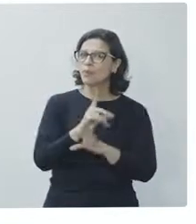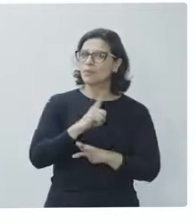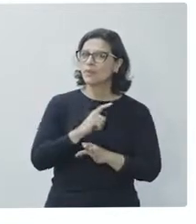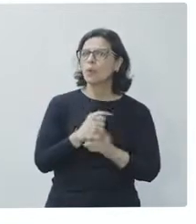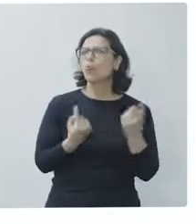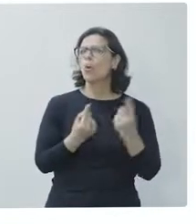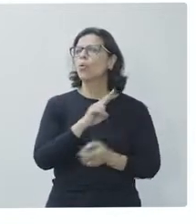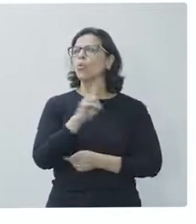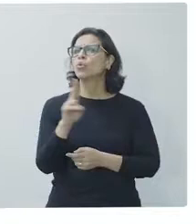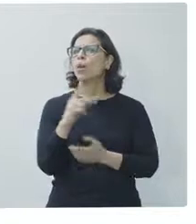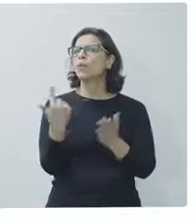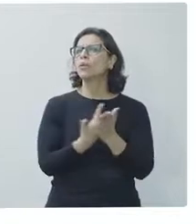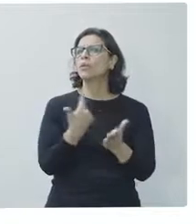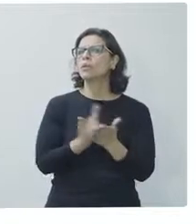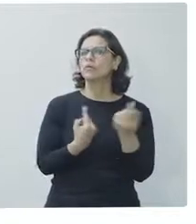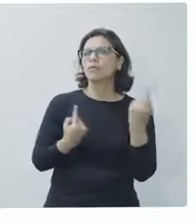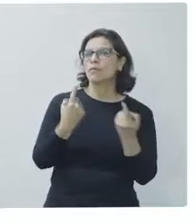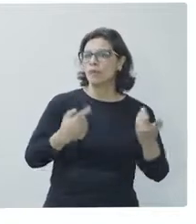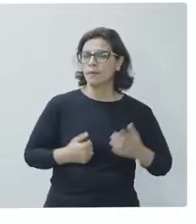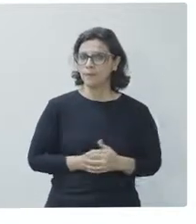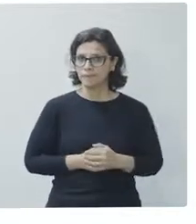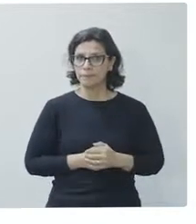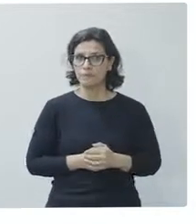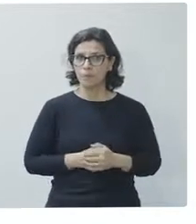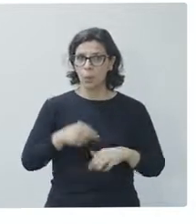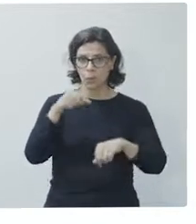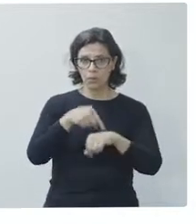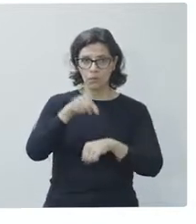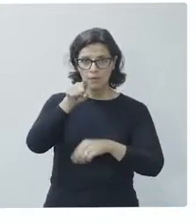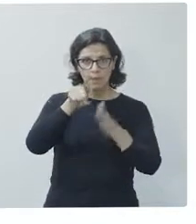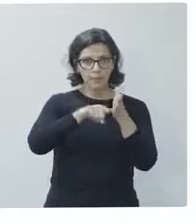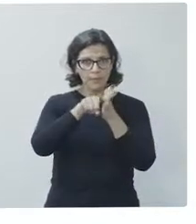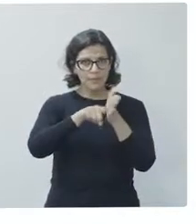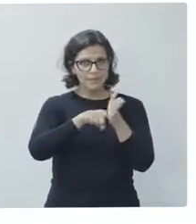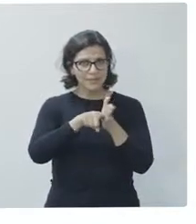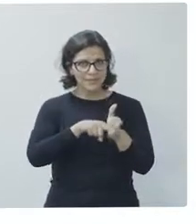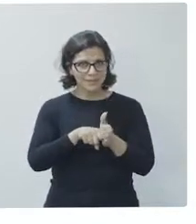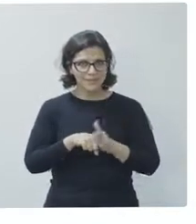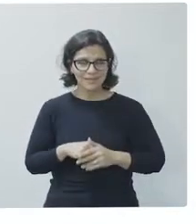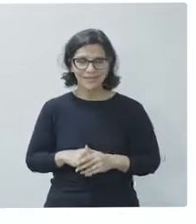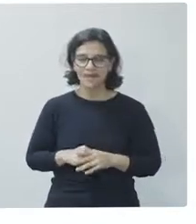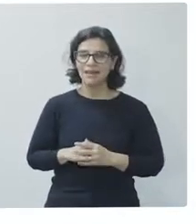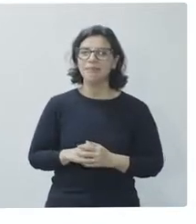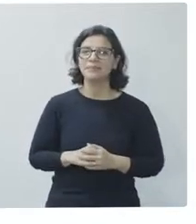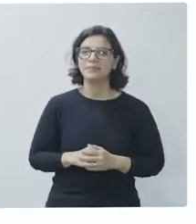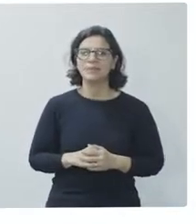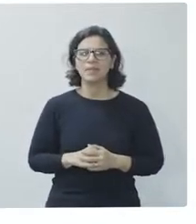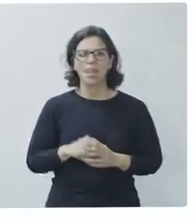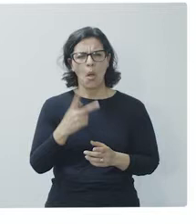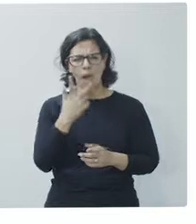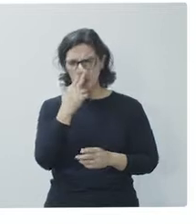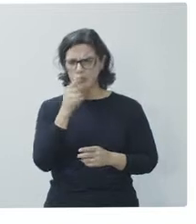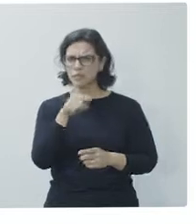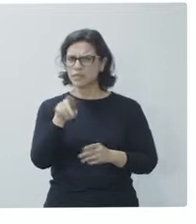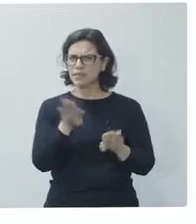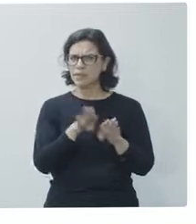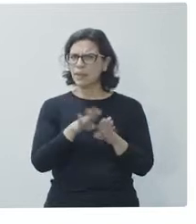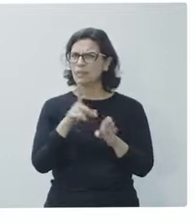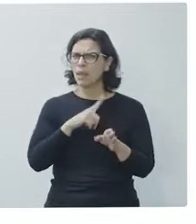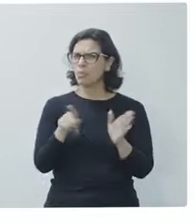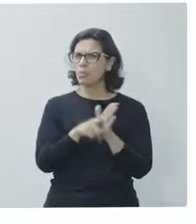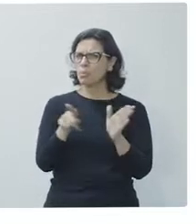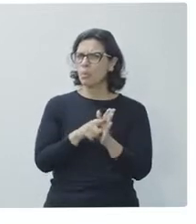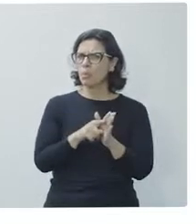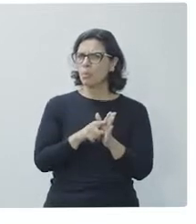Qual é essa obra? Eu vou dar um tempinho para vocês pesquisarem. Acredito que aí só com